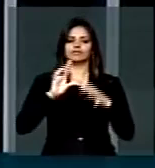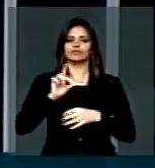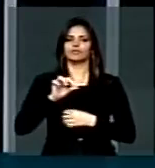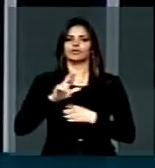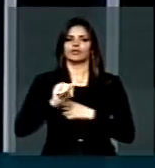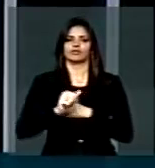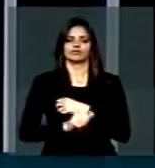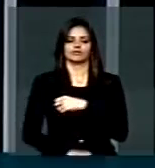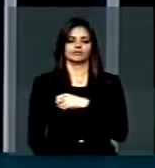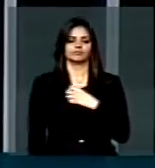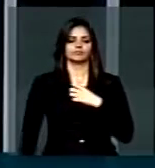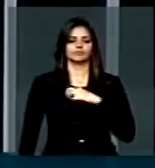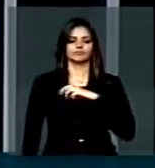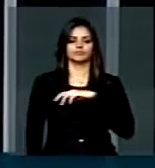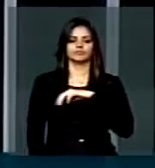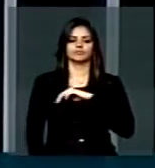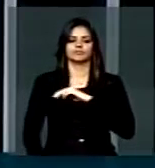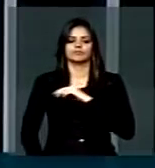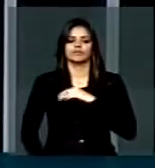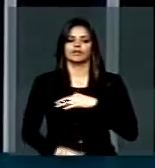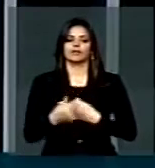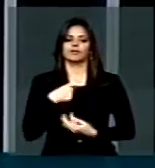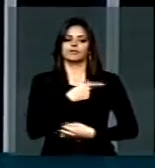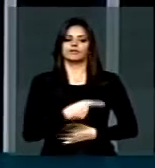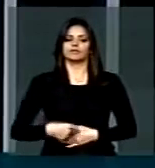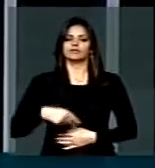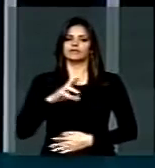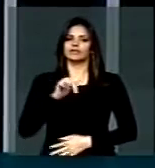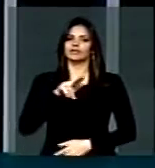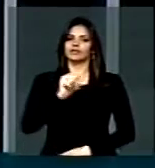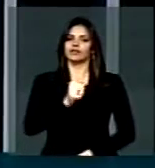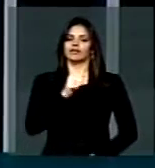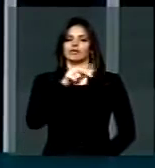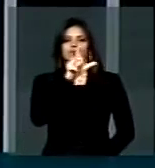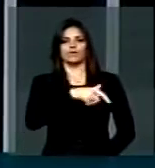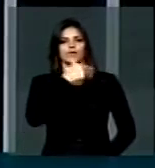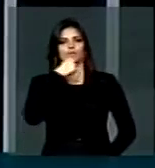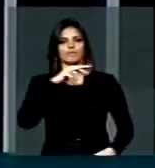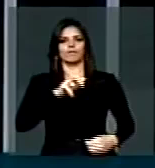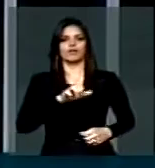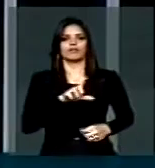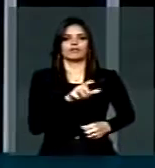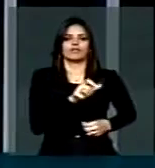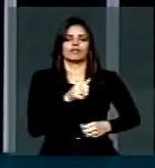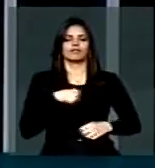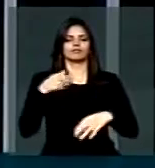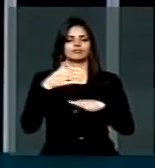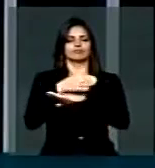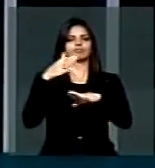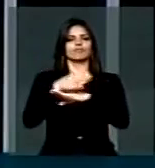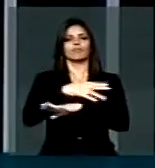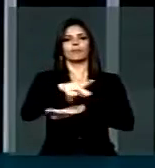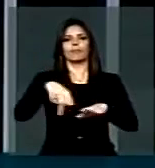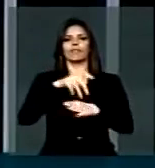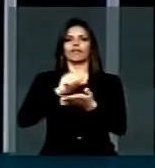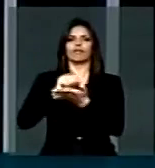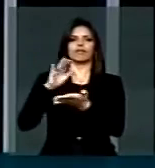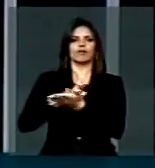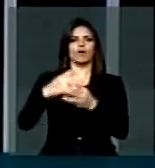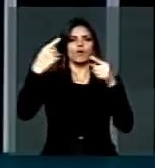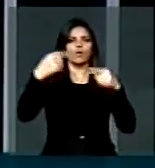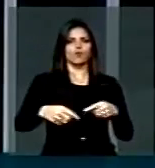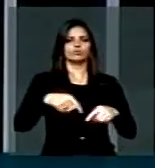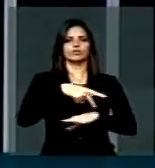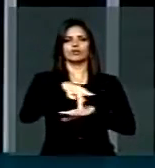Como presidente do CNA, Mandela correu diversos países, defendendo sanções contra a África do Sul,